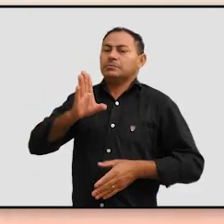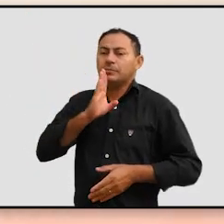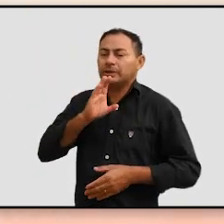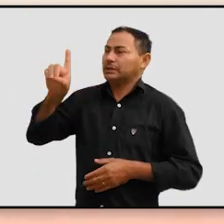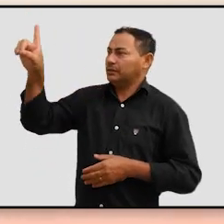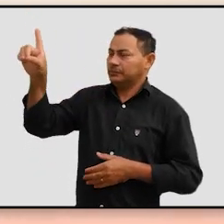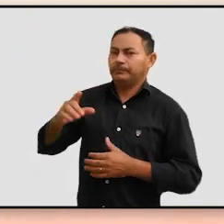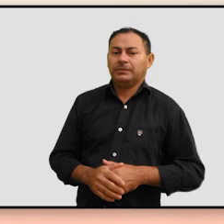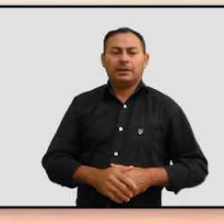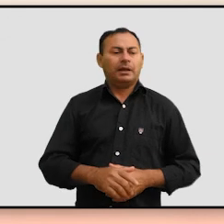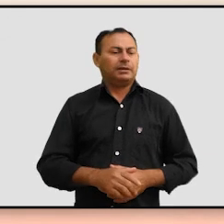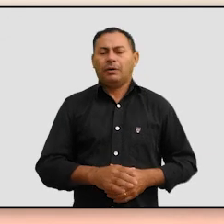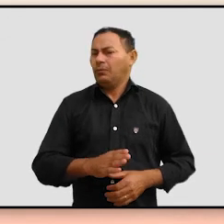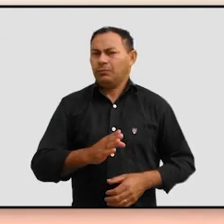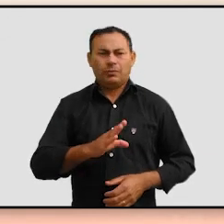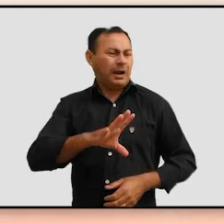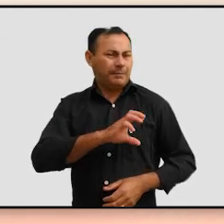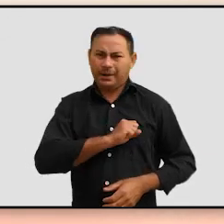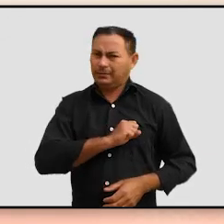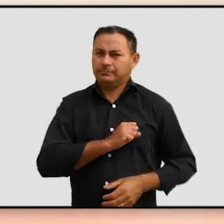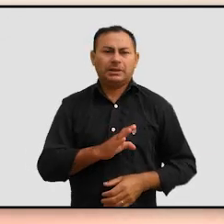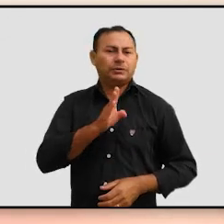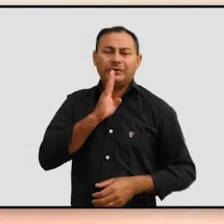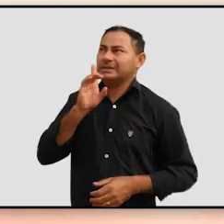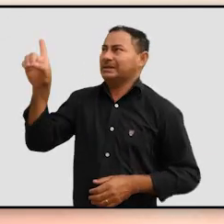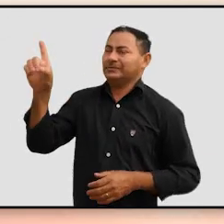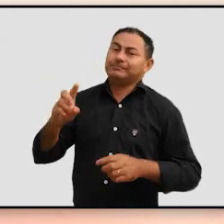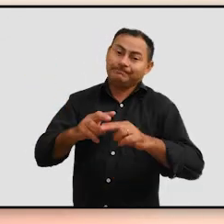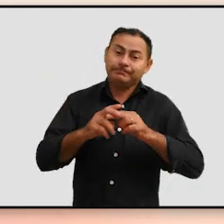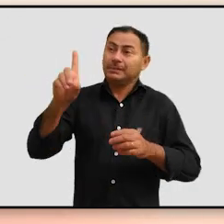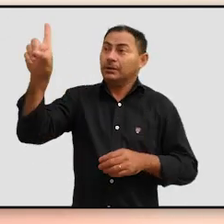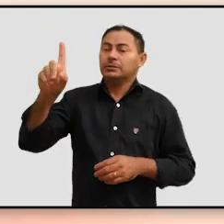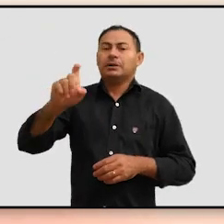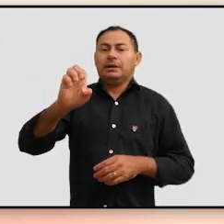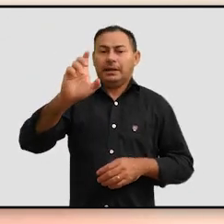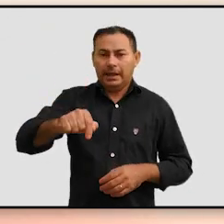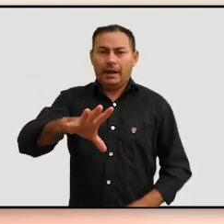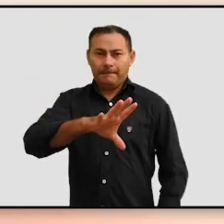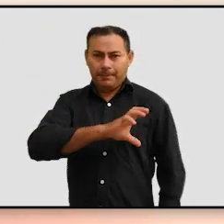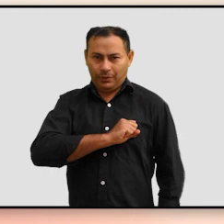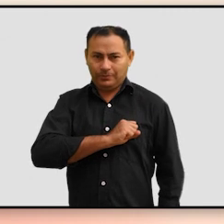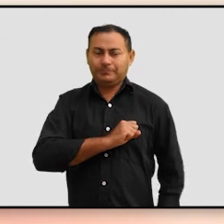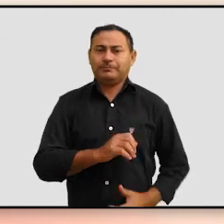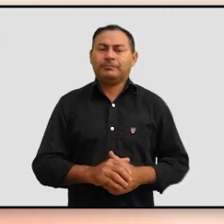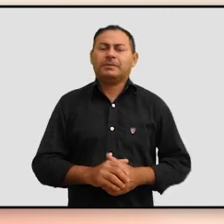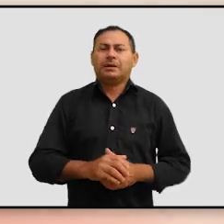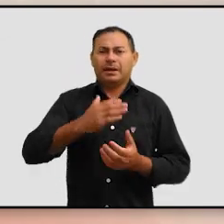Deus e conhece a Deus. Quem não ama, não conhece a Deus, pois Deus é